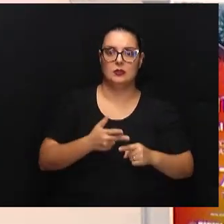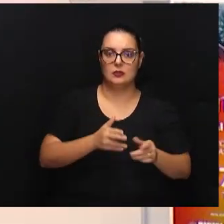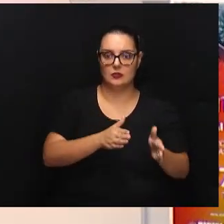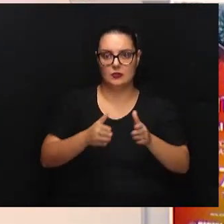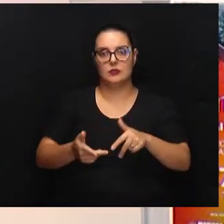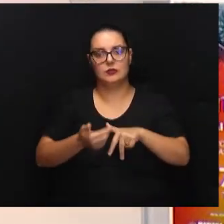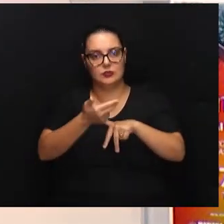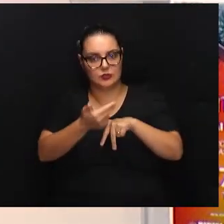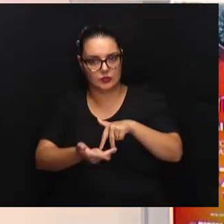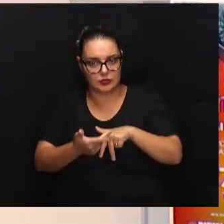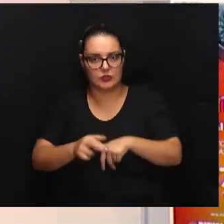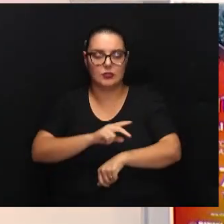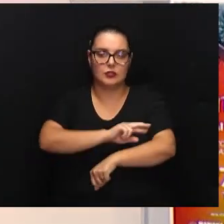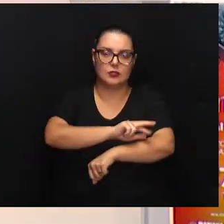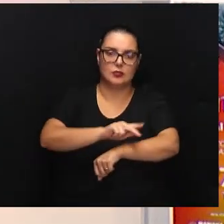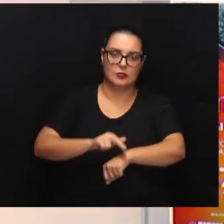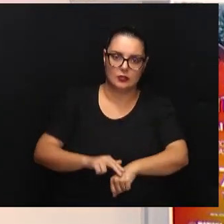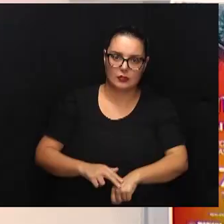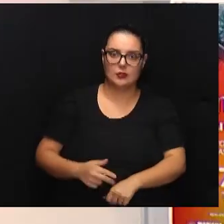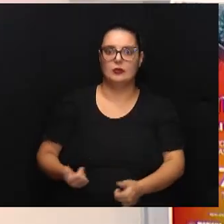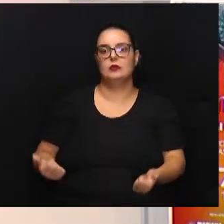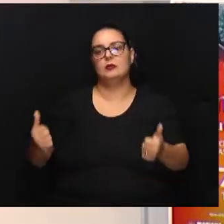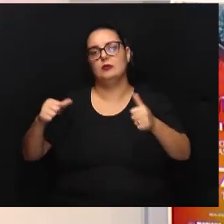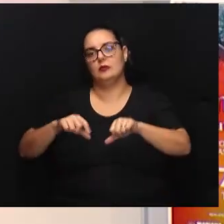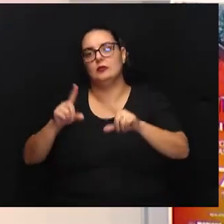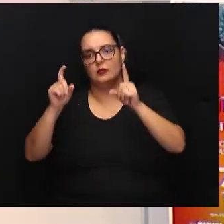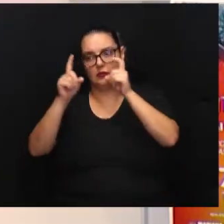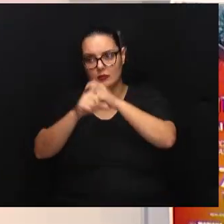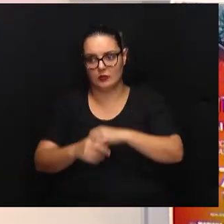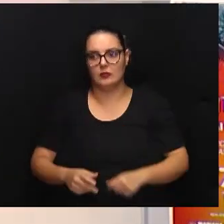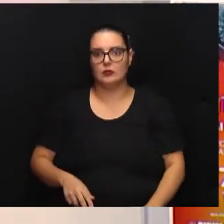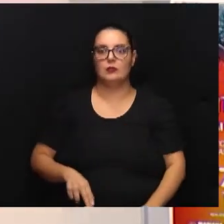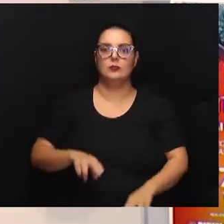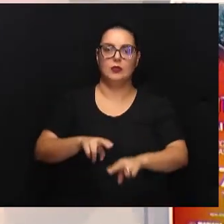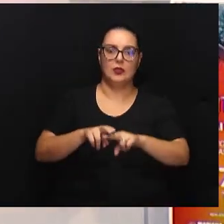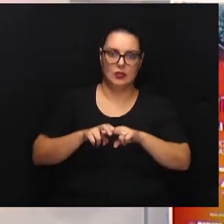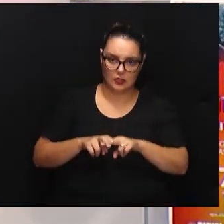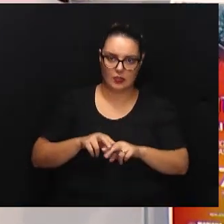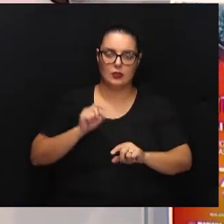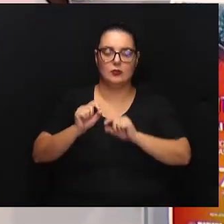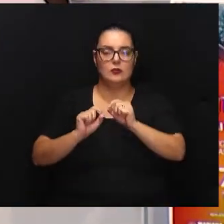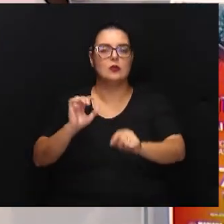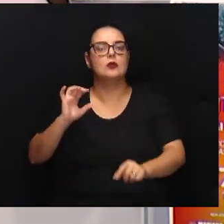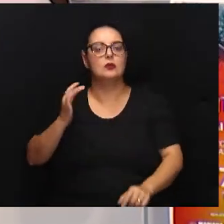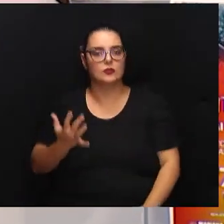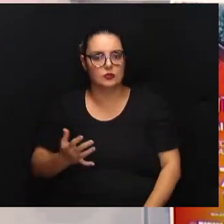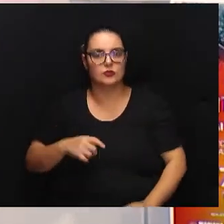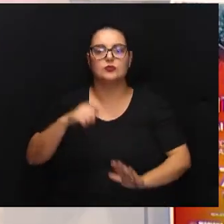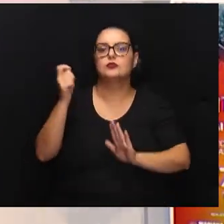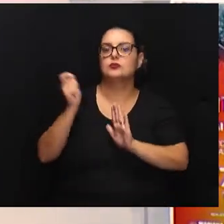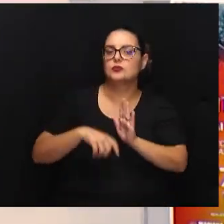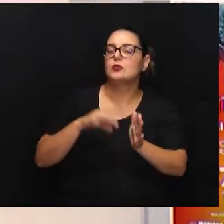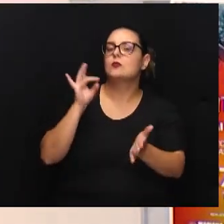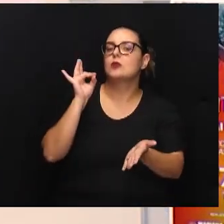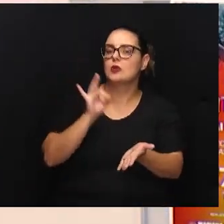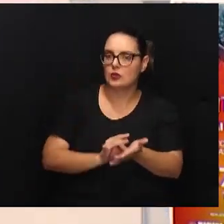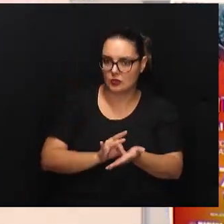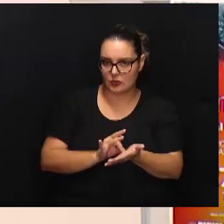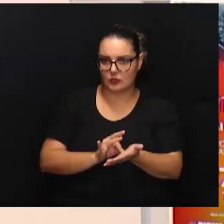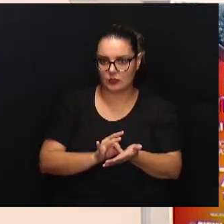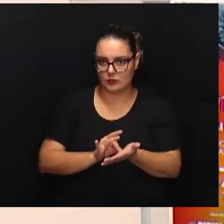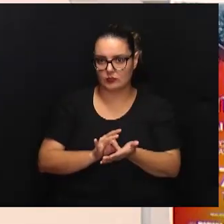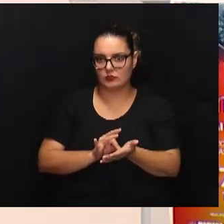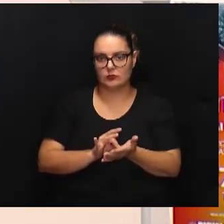mais complicado. Por enquanto, o que rola de efetivo mesmo, em todo o território nacional,